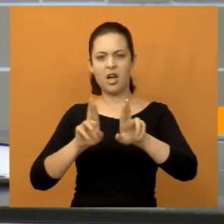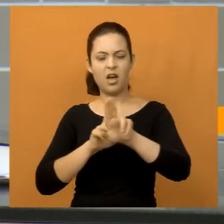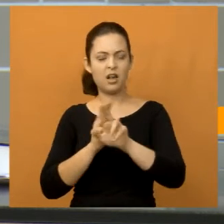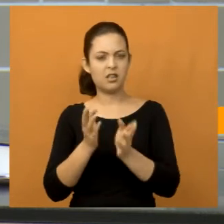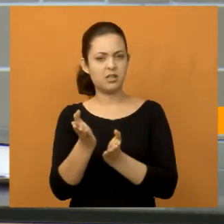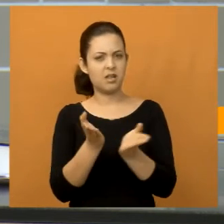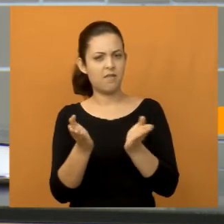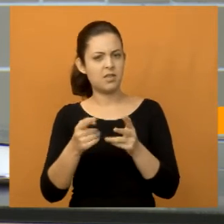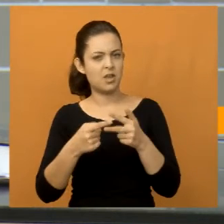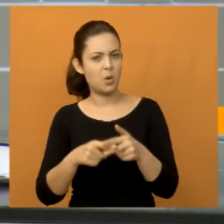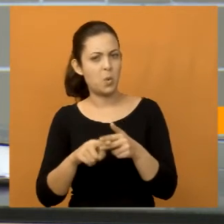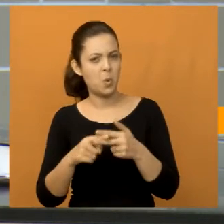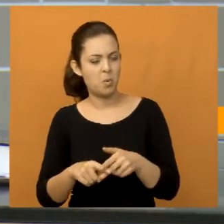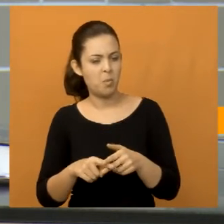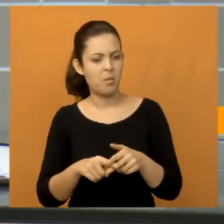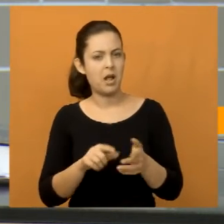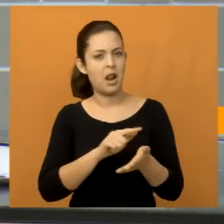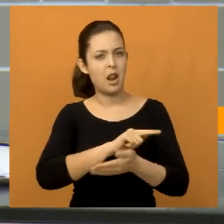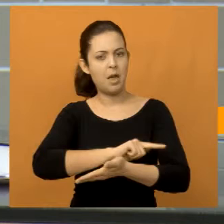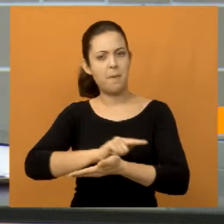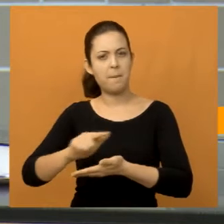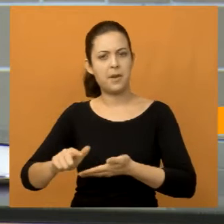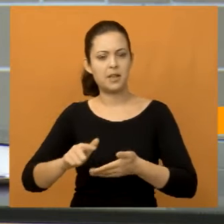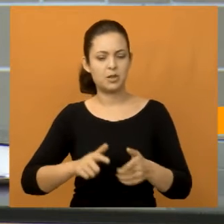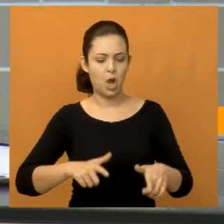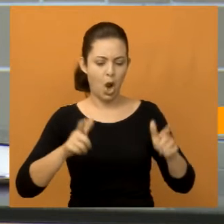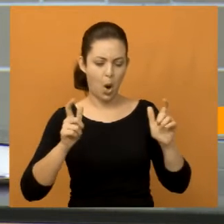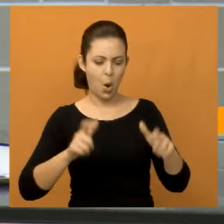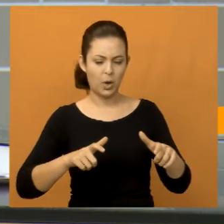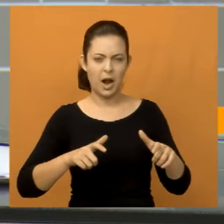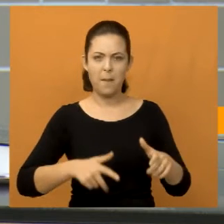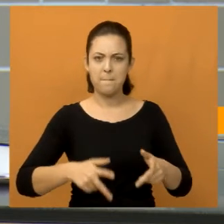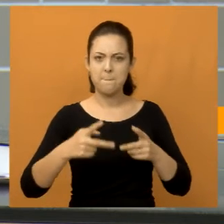de manutenção e limpeza para o mesmo endereço,